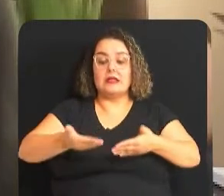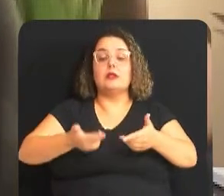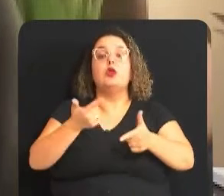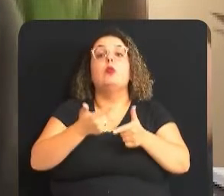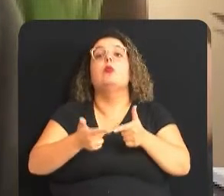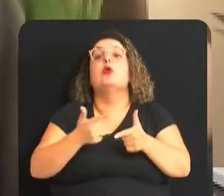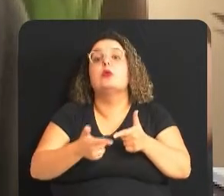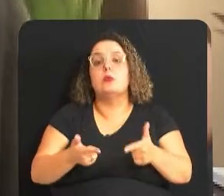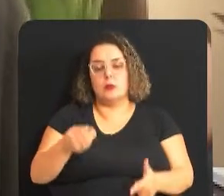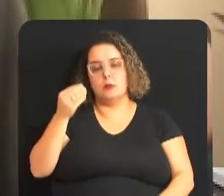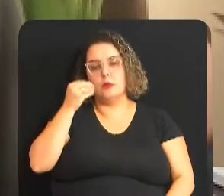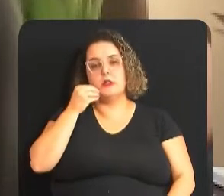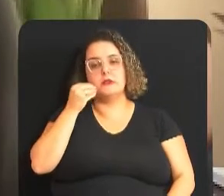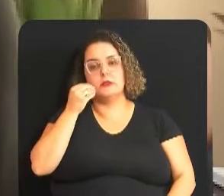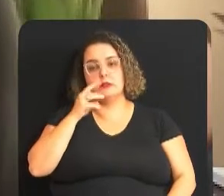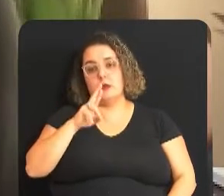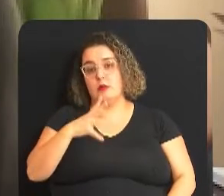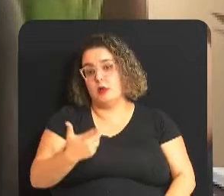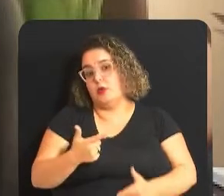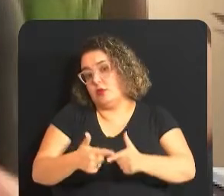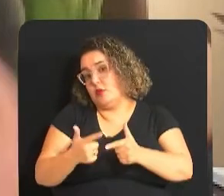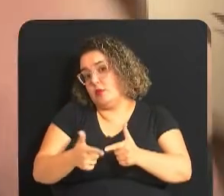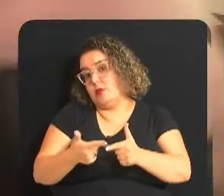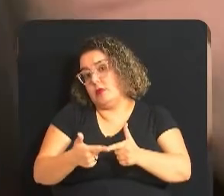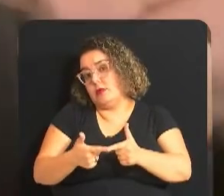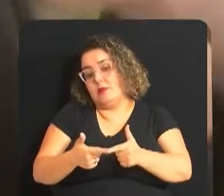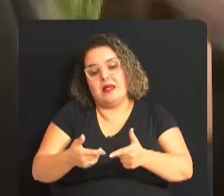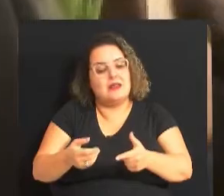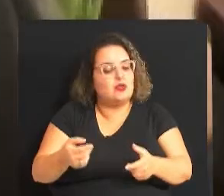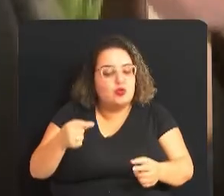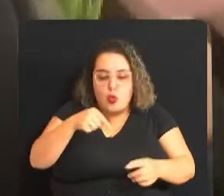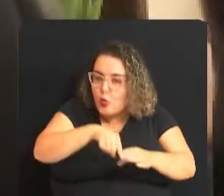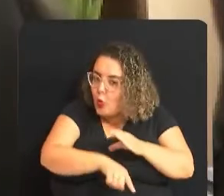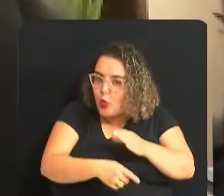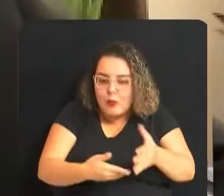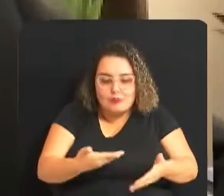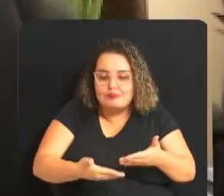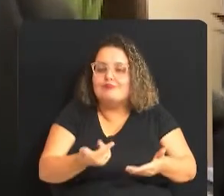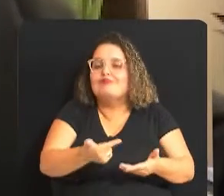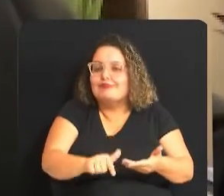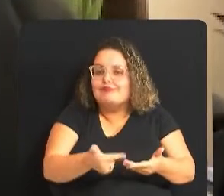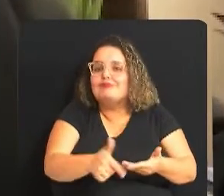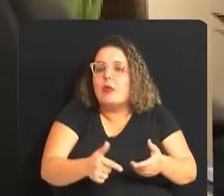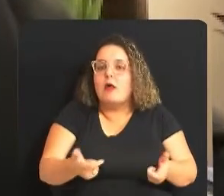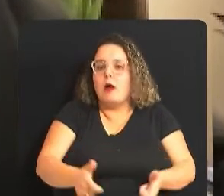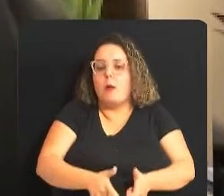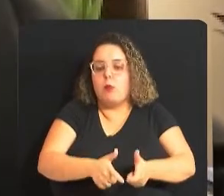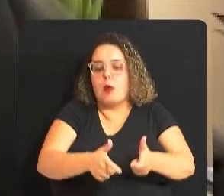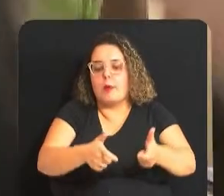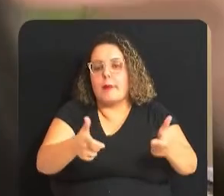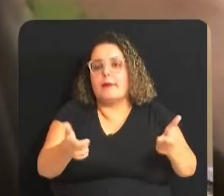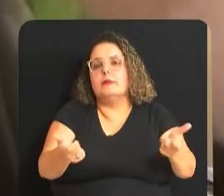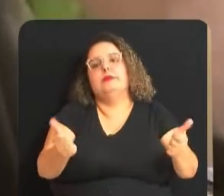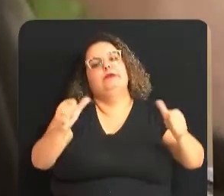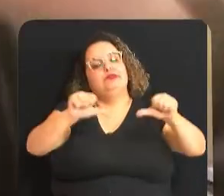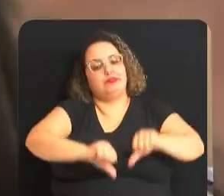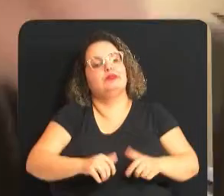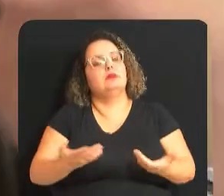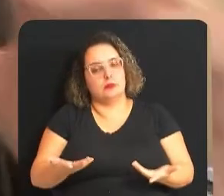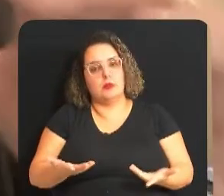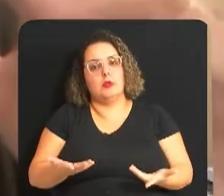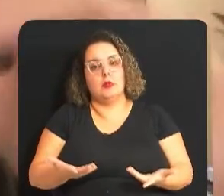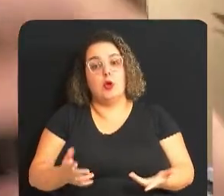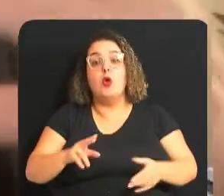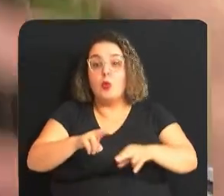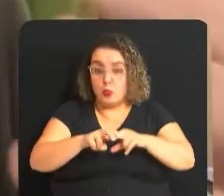está tentando resolver o problema, mas a causa continua e você vai piorando cada vez mais. Por isso que a chave